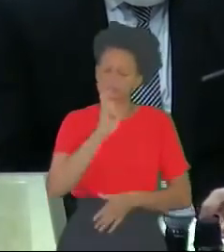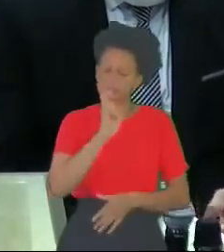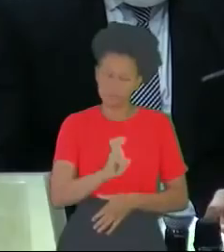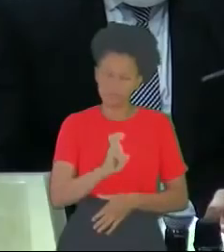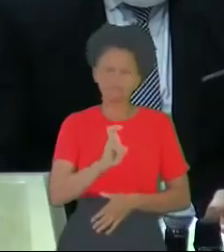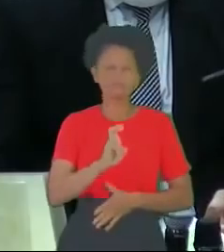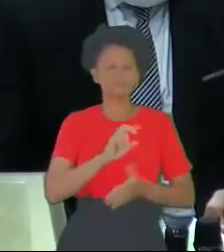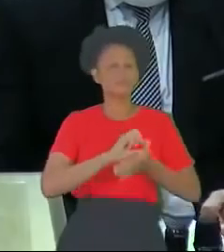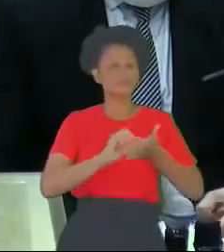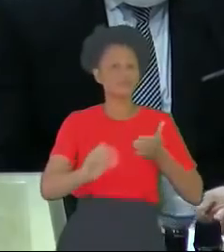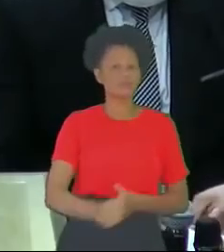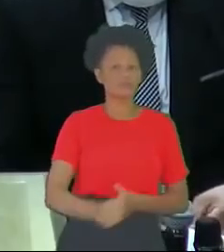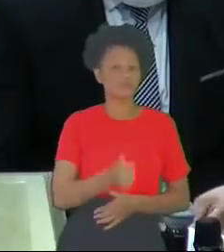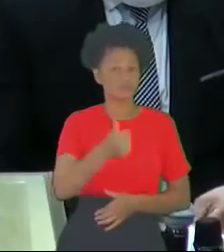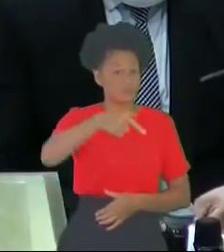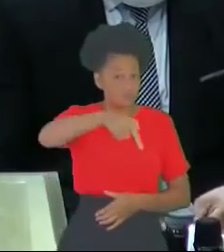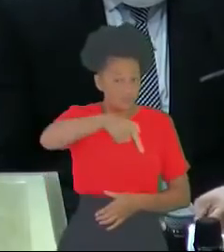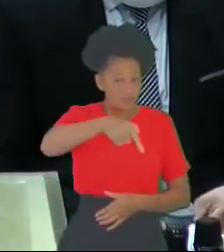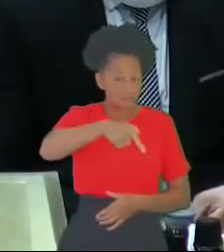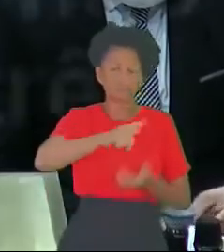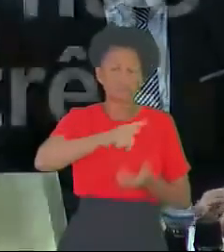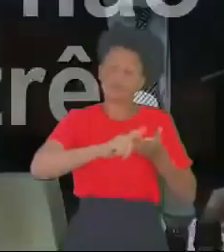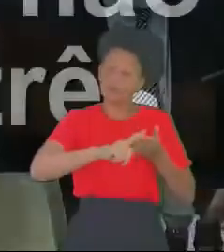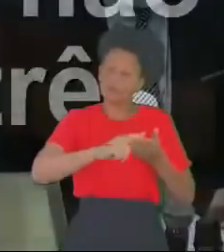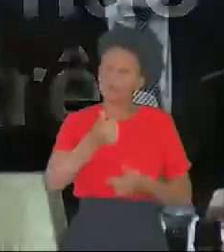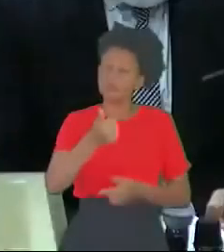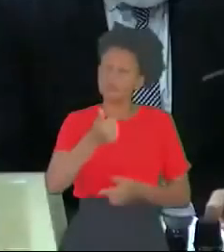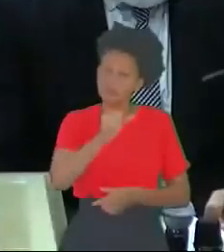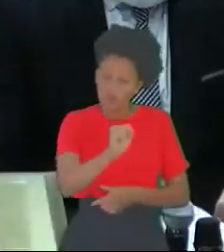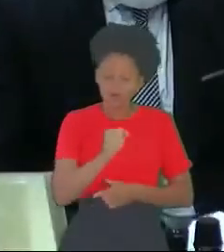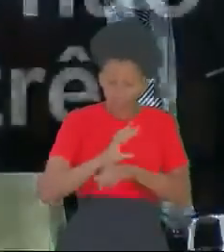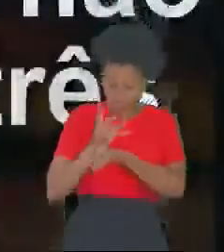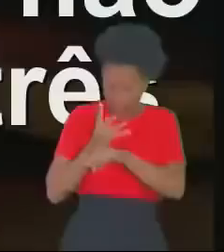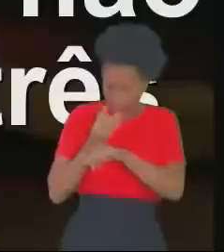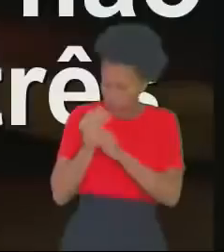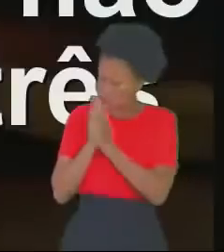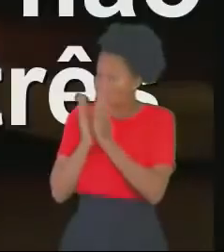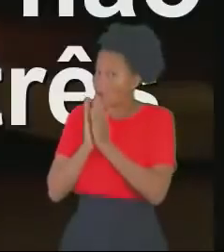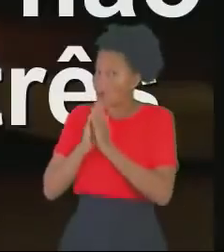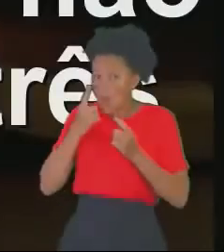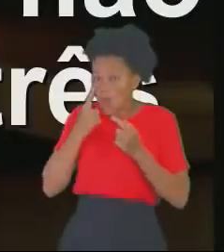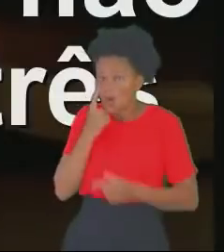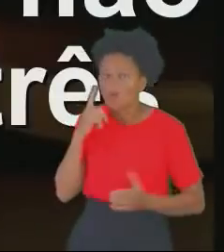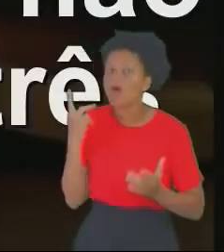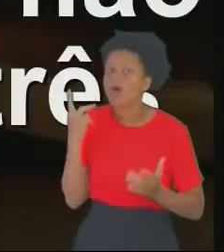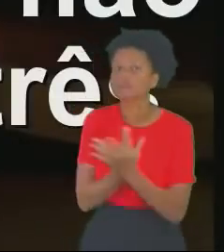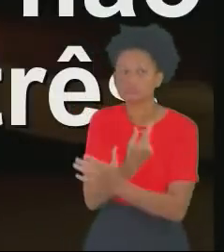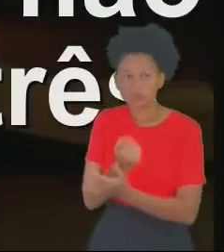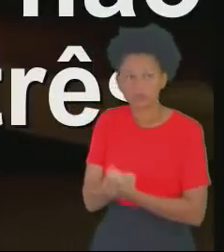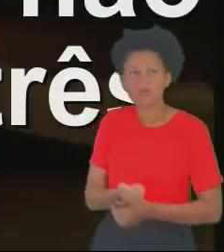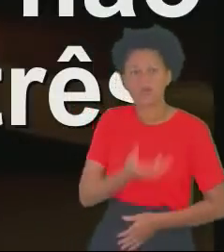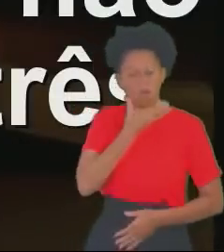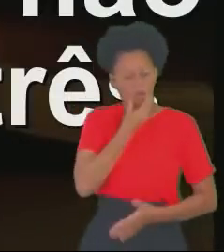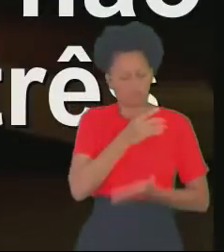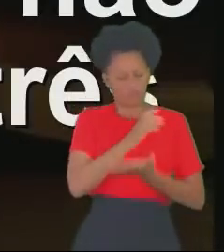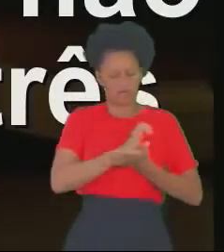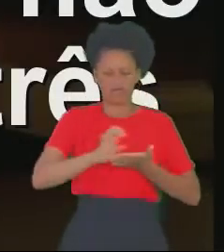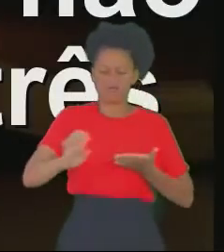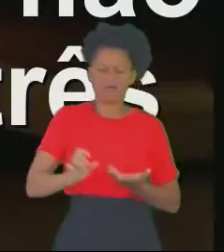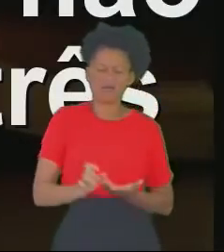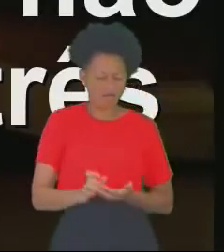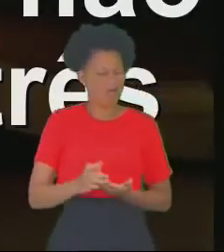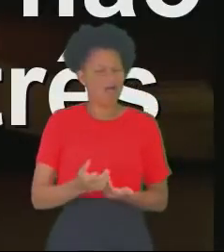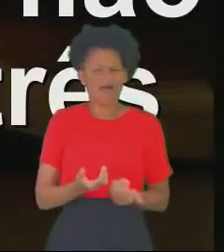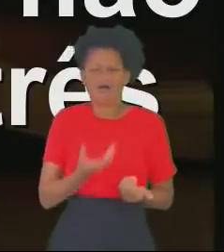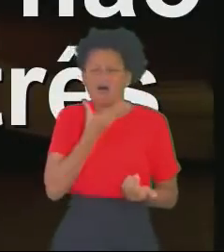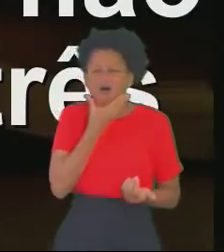versículo de número 17 e 18. Quando a igreja ora, o que é que Deus faz? Aleluia! Elias era homem sujeito às